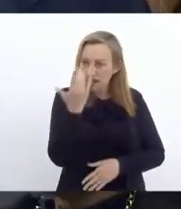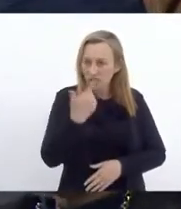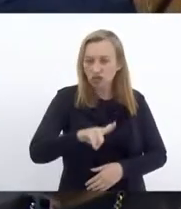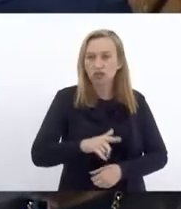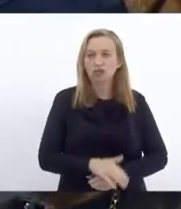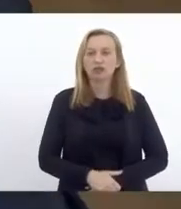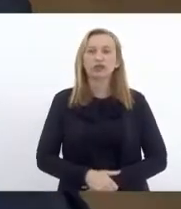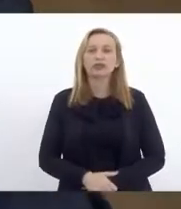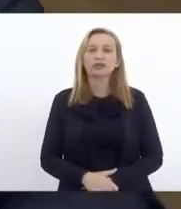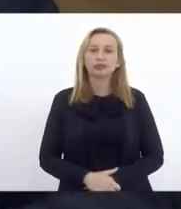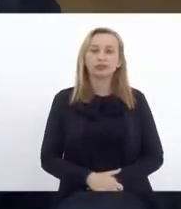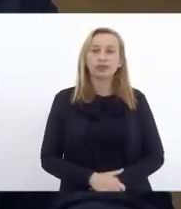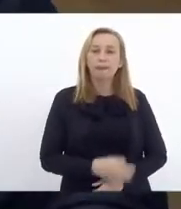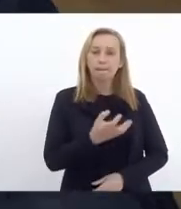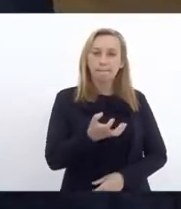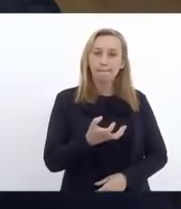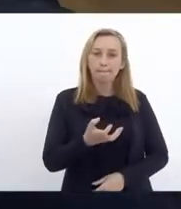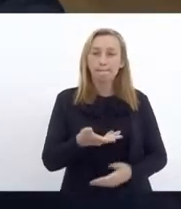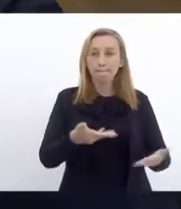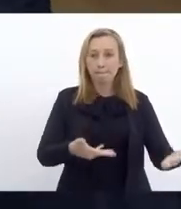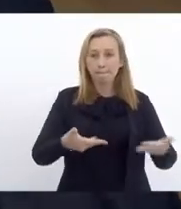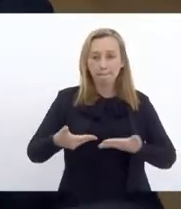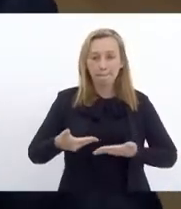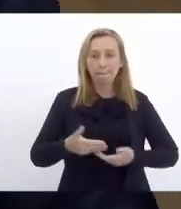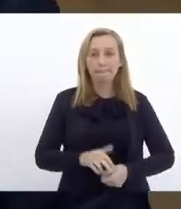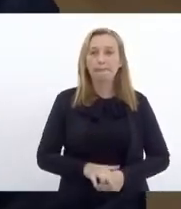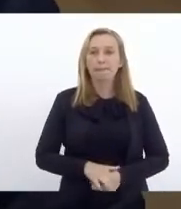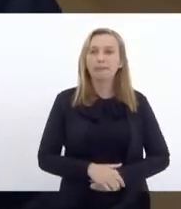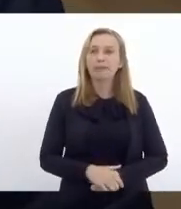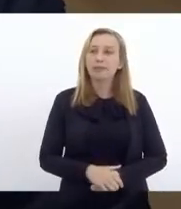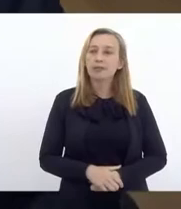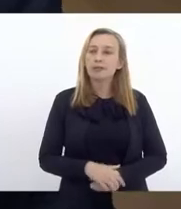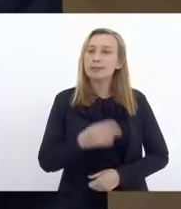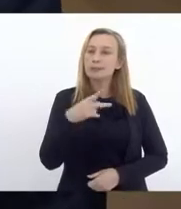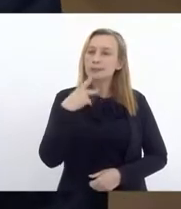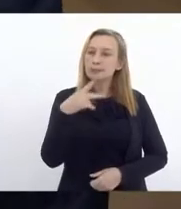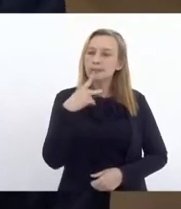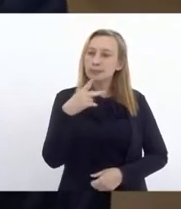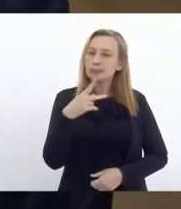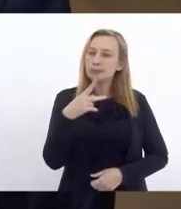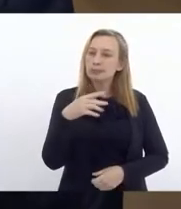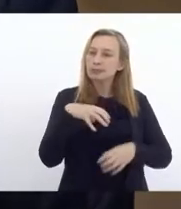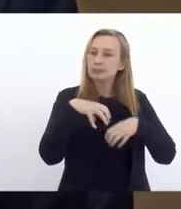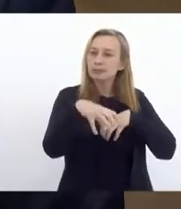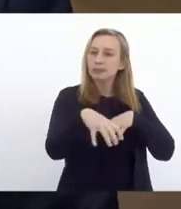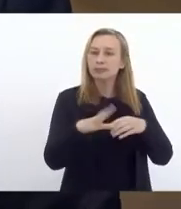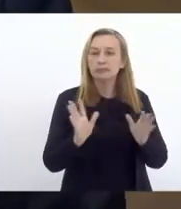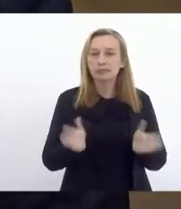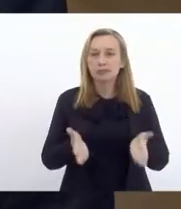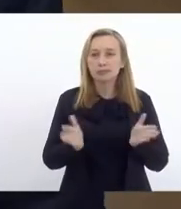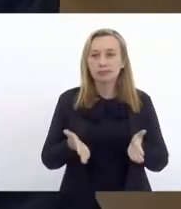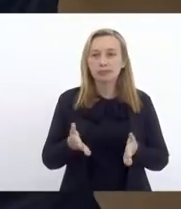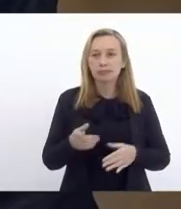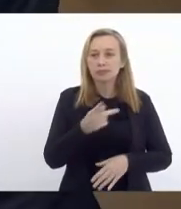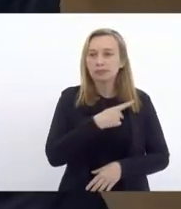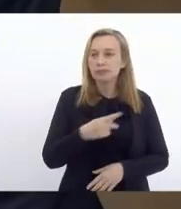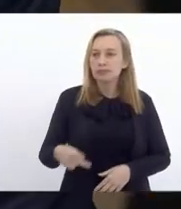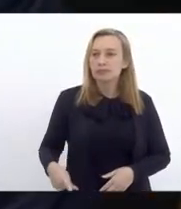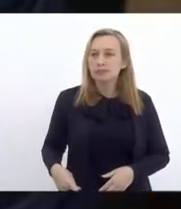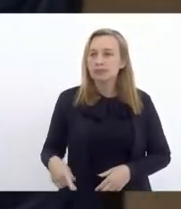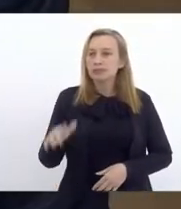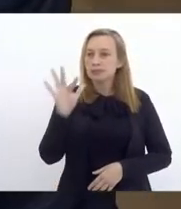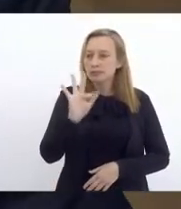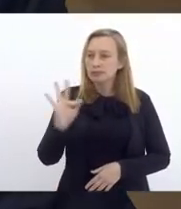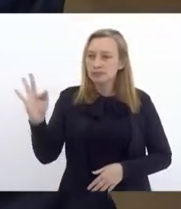vez. Quero convidar para falar, que está virtualmente agora, o presidente da Federação da